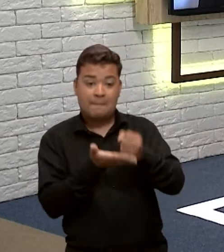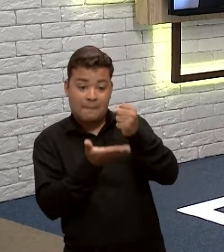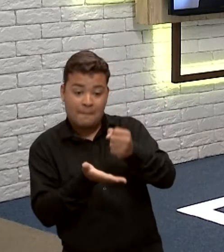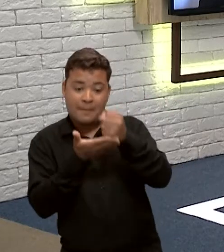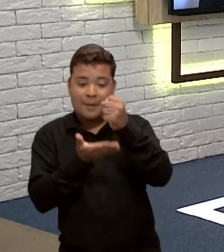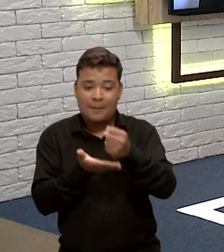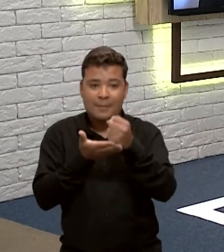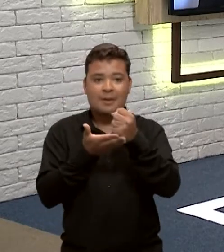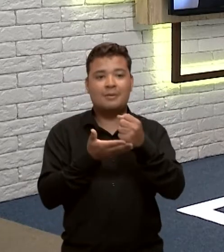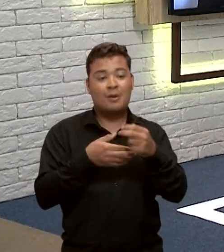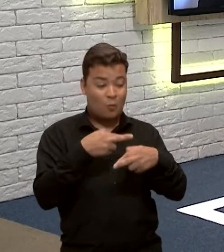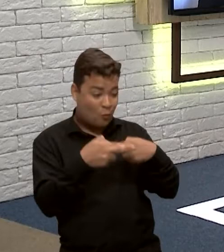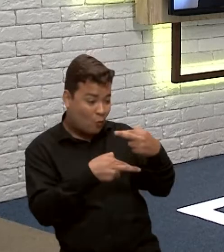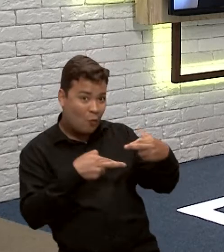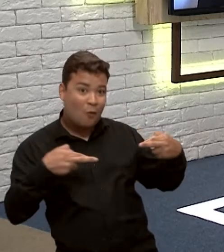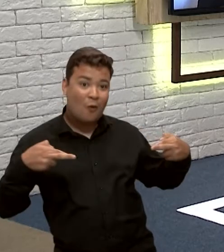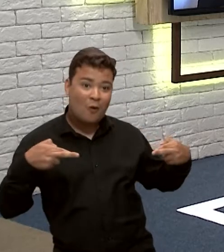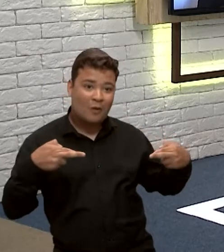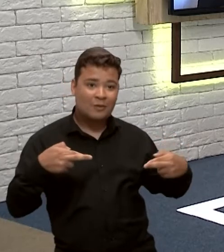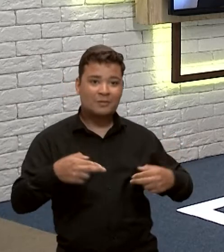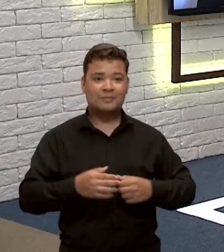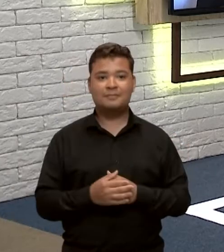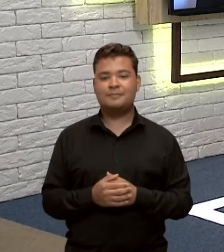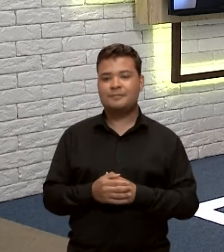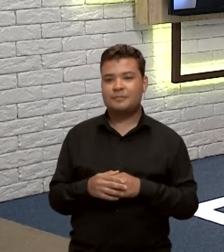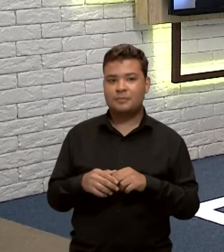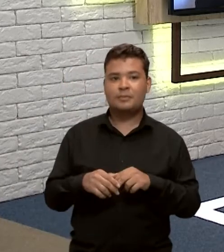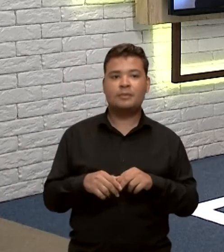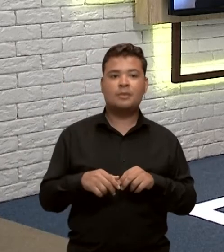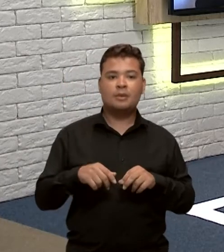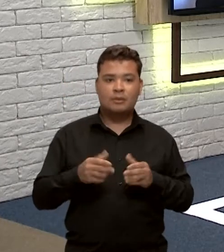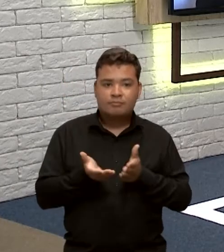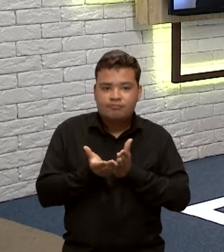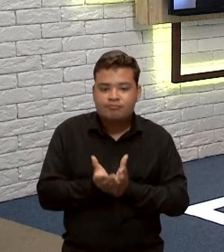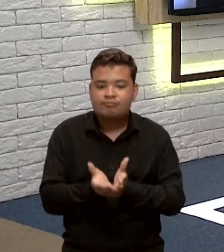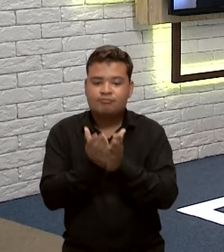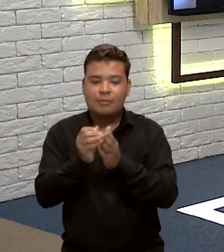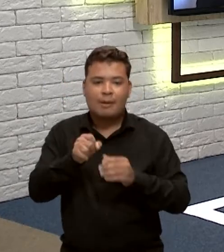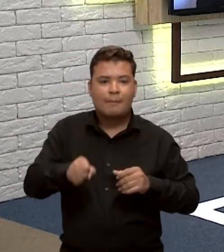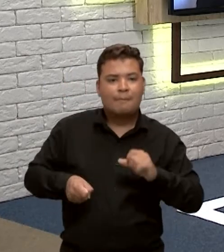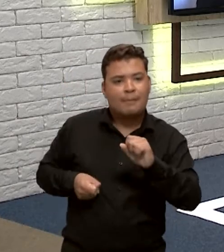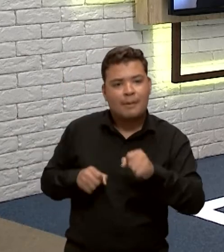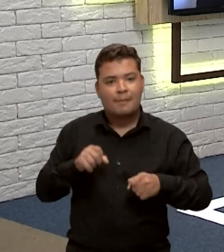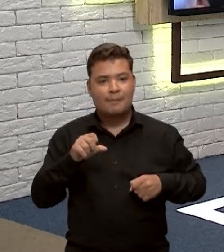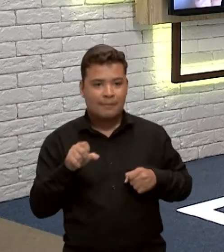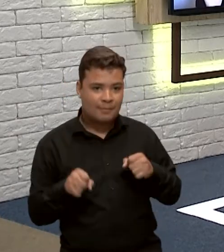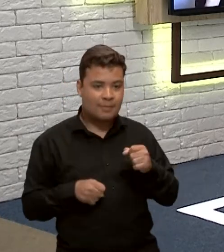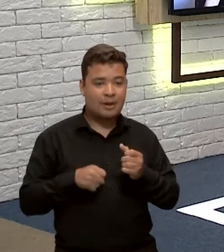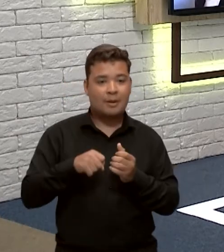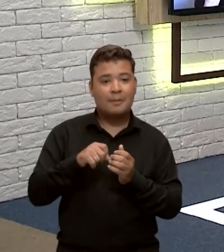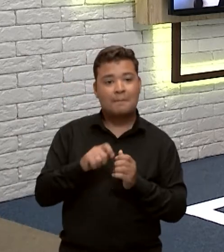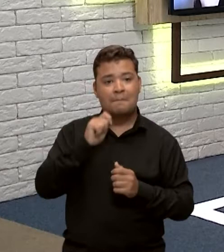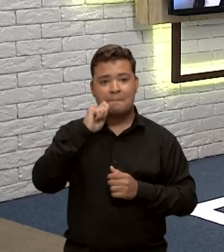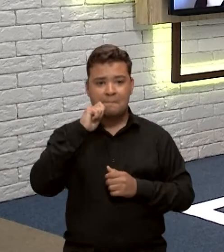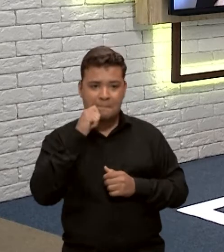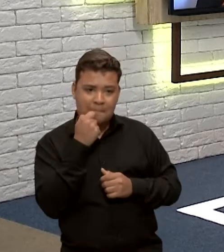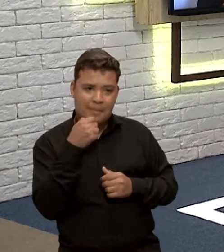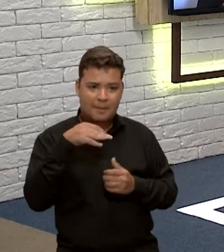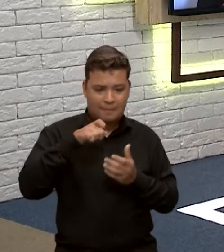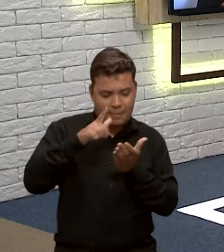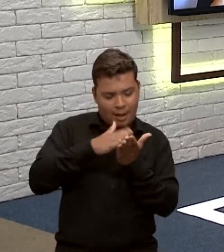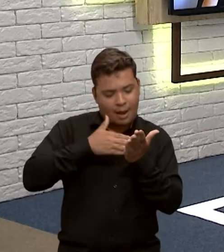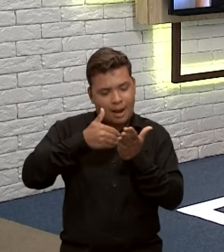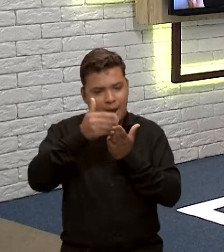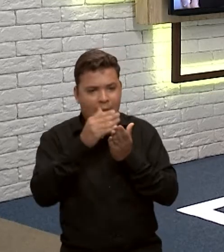pular. Um passeio de canoa, pão lambuzado de mel, ficar um pouquinho à